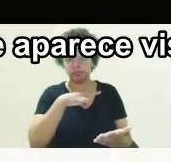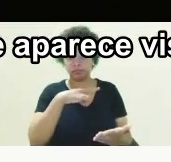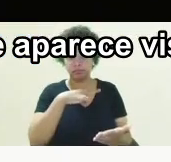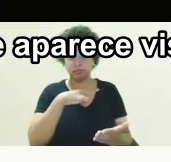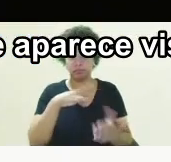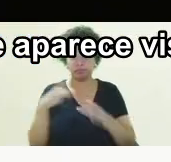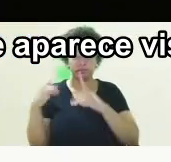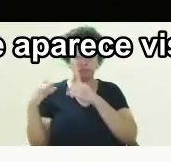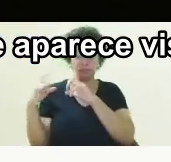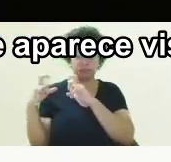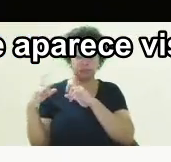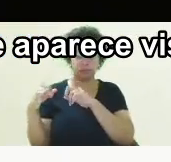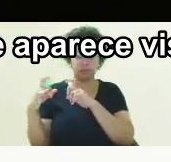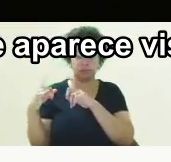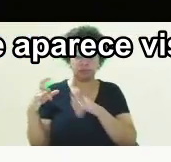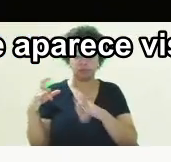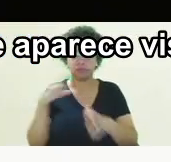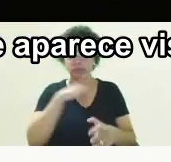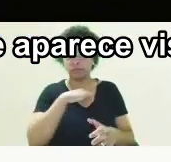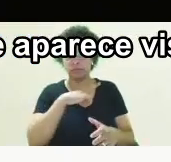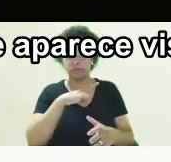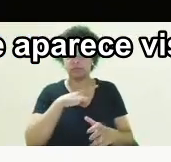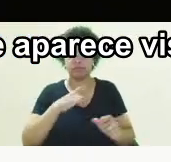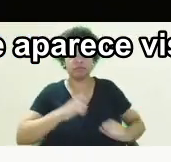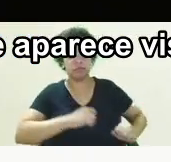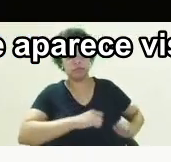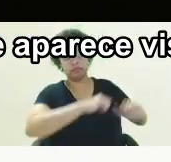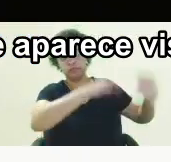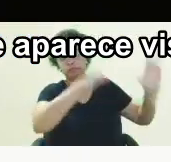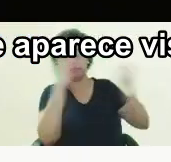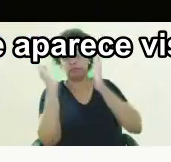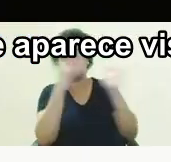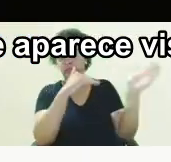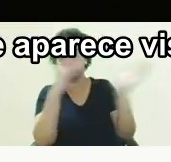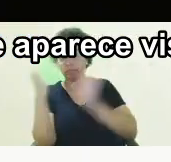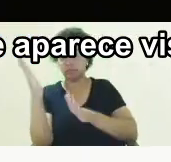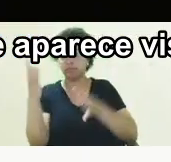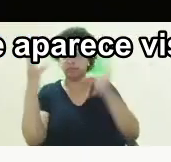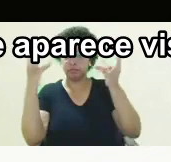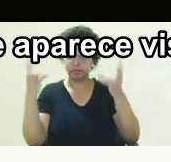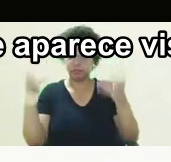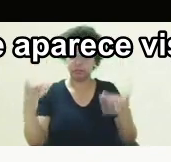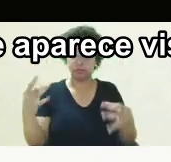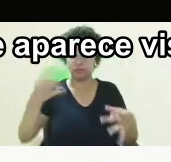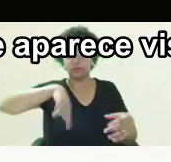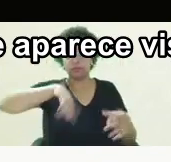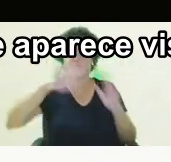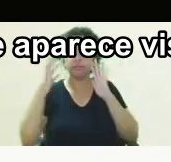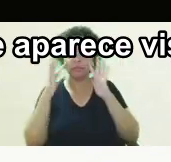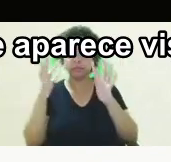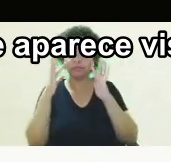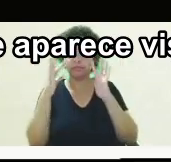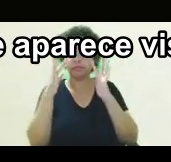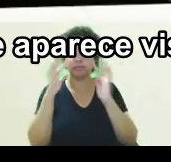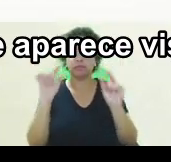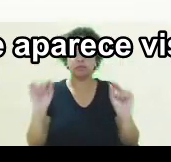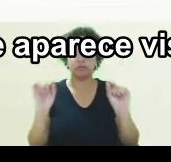aí a gente vai passando mais para vocês sobre que detalhes são esses que nós temos que estar atentos para fazer a